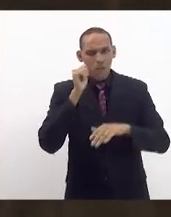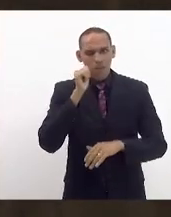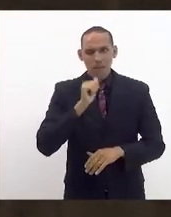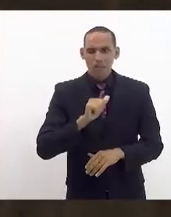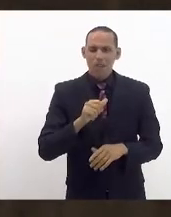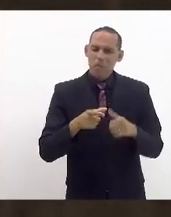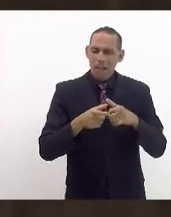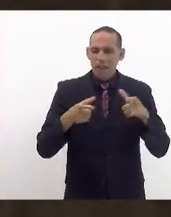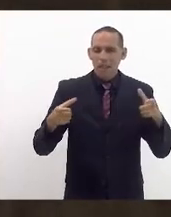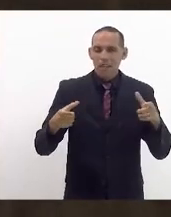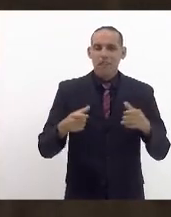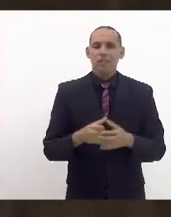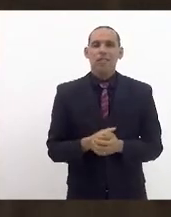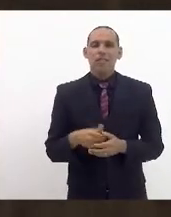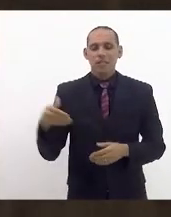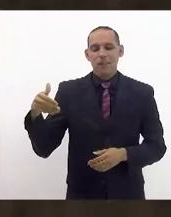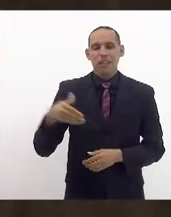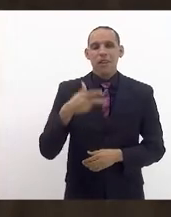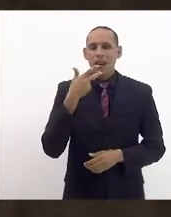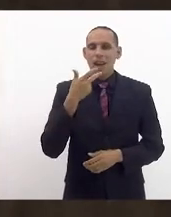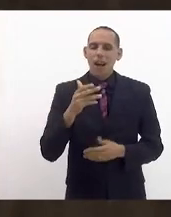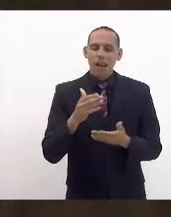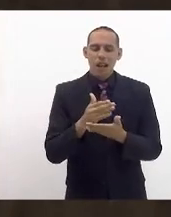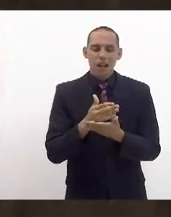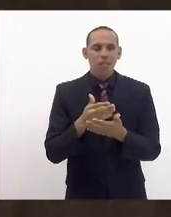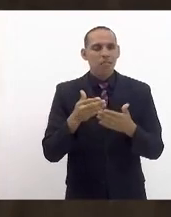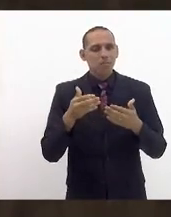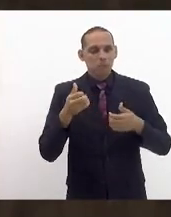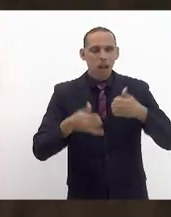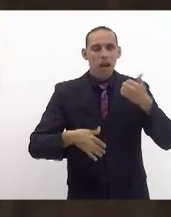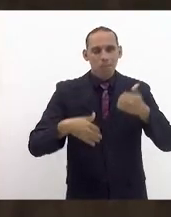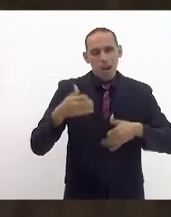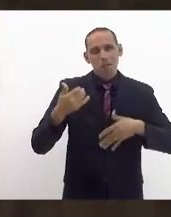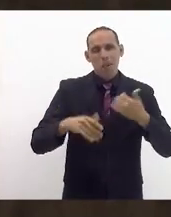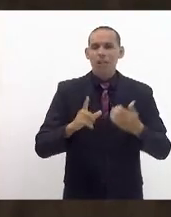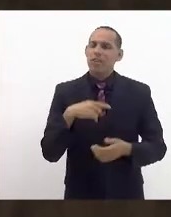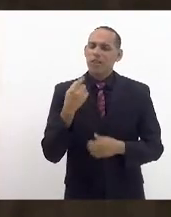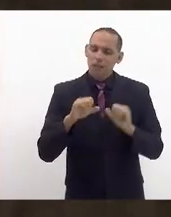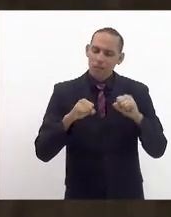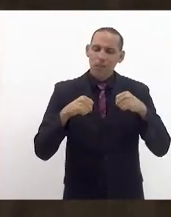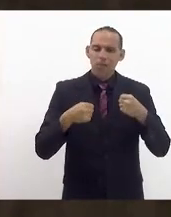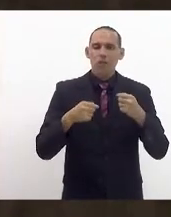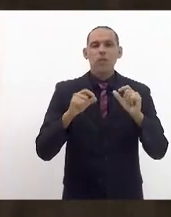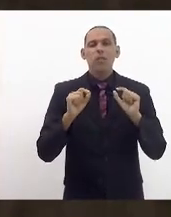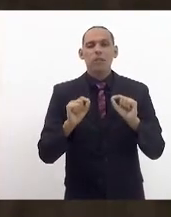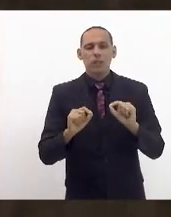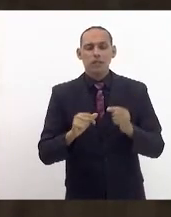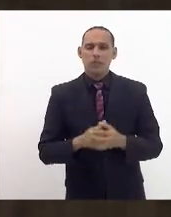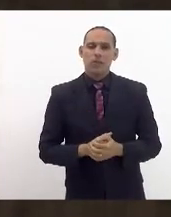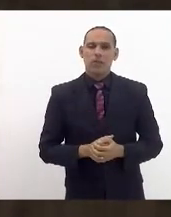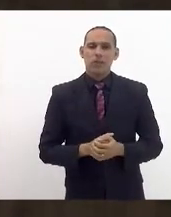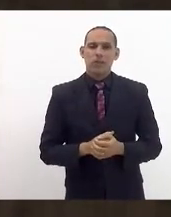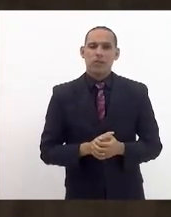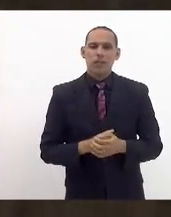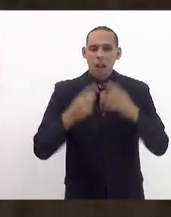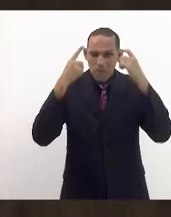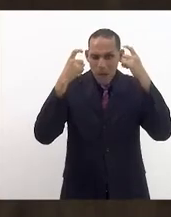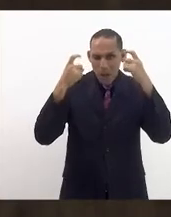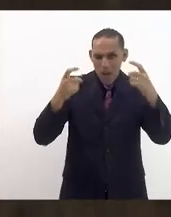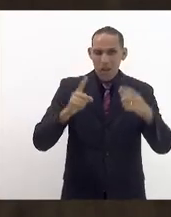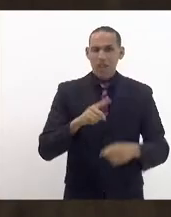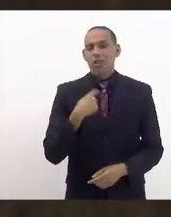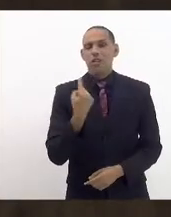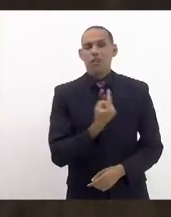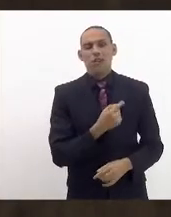a maioria, fez aqui o seu pronunciamento e a gente tem que reforçar esse tipo de violência que a